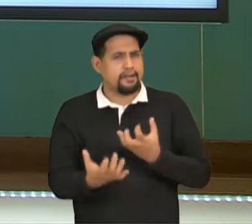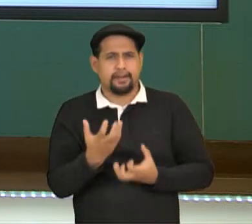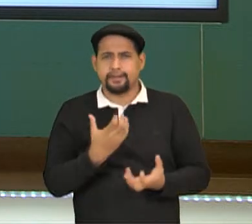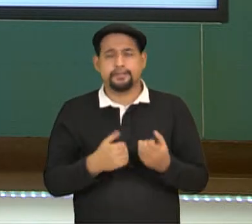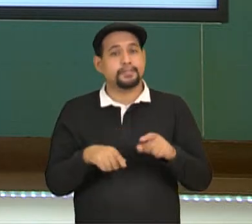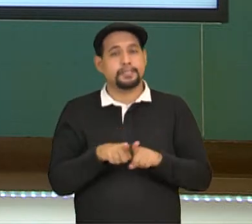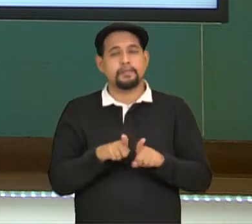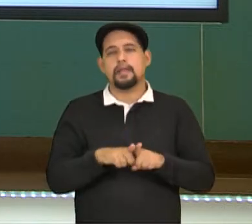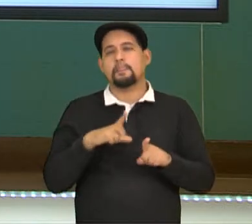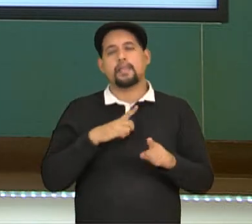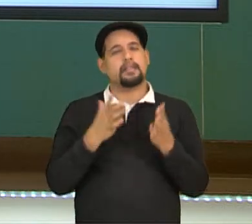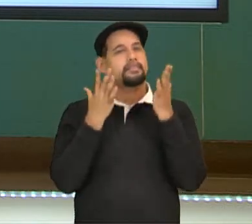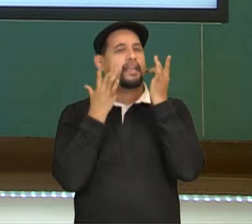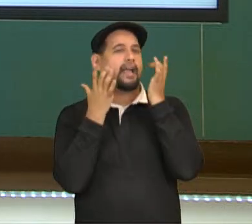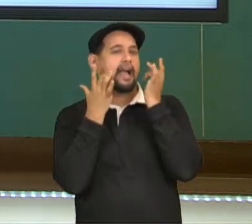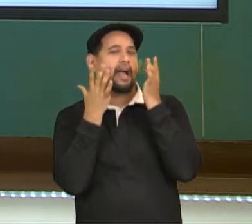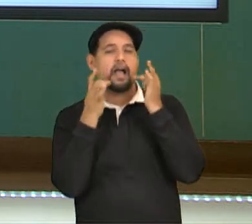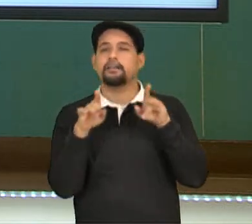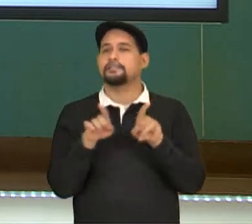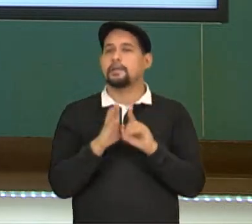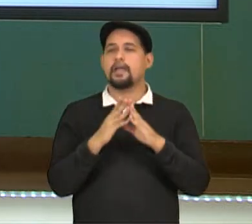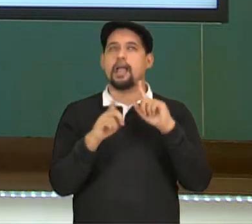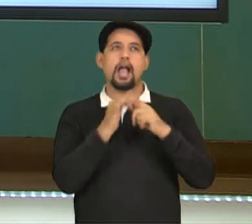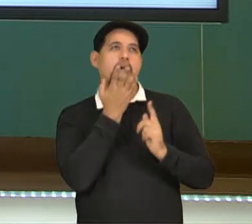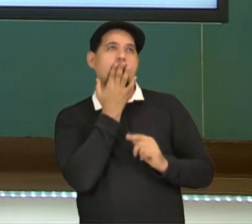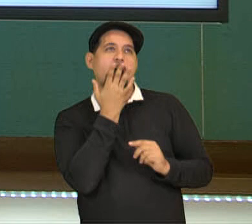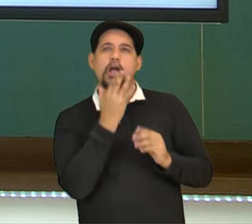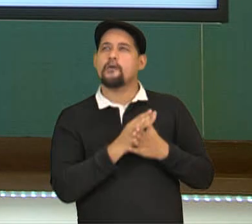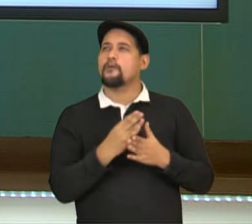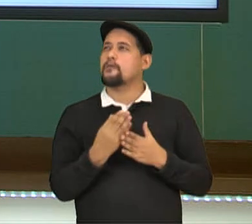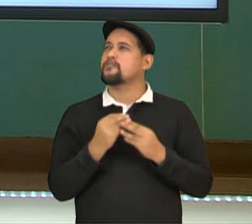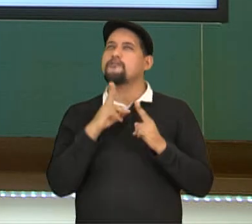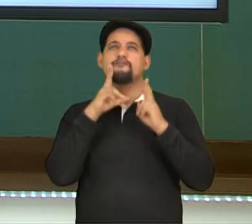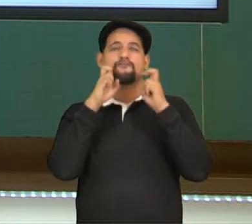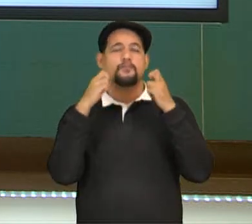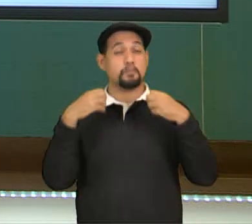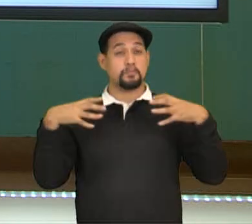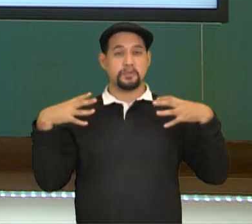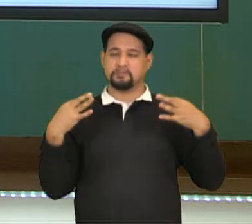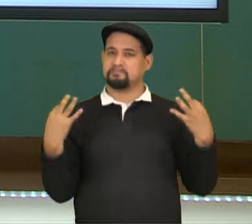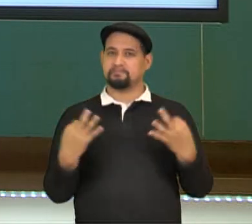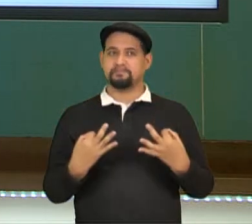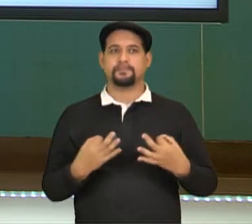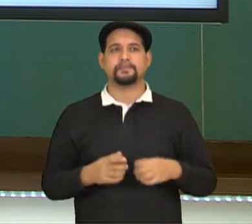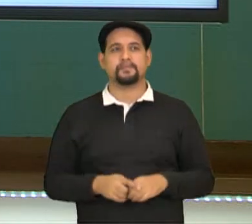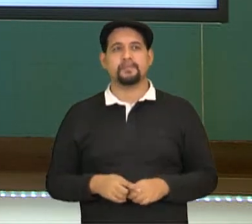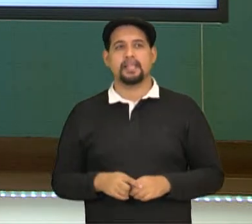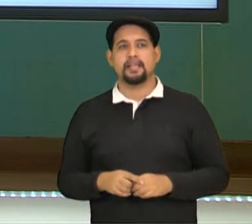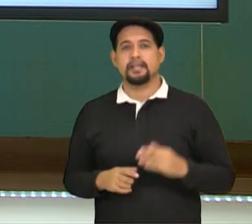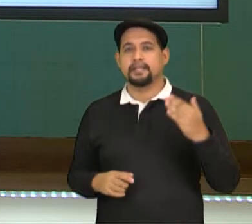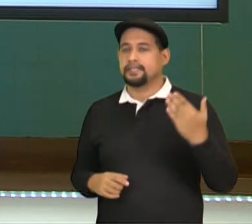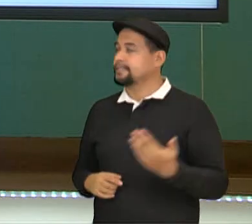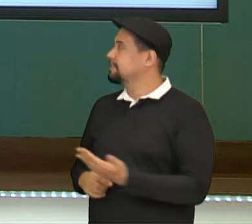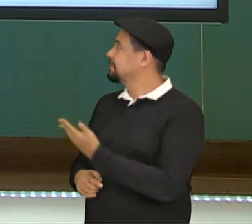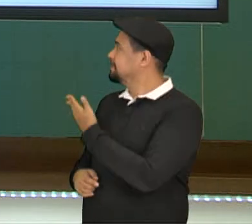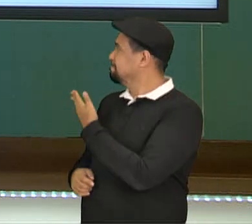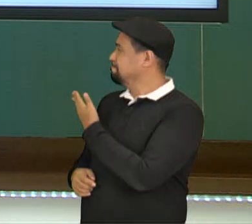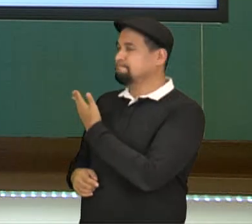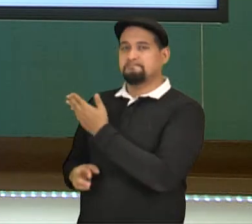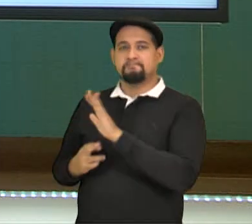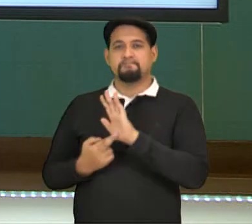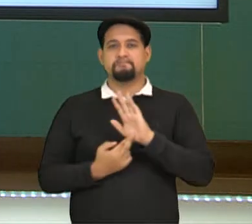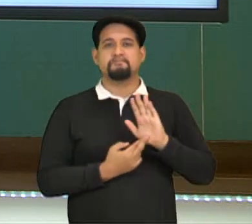tinha peças teatrais, né? As igrejas, as cores das igrejas eram muito vivas. Aqui a gente tem uma representação de um ícone,